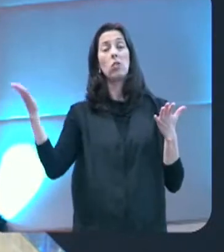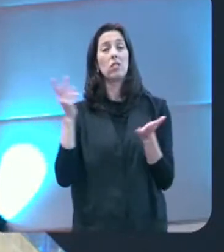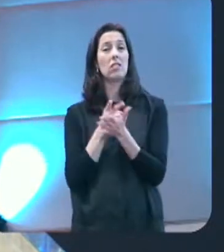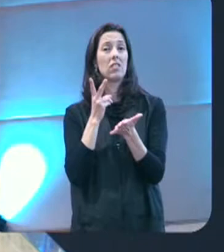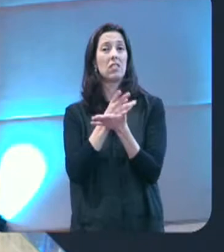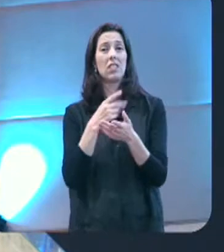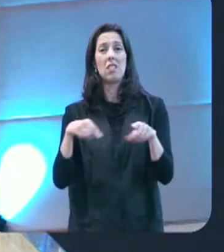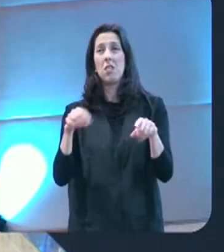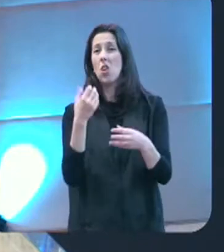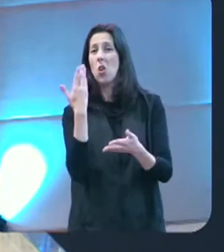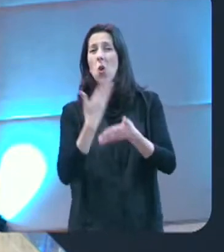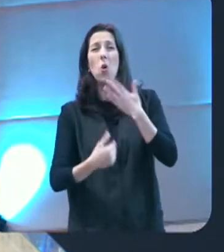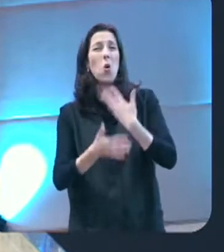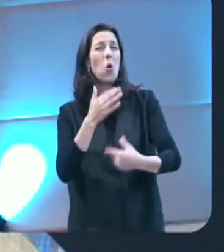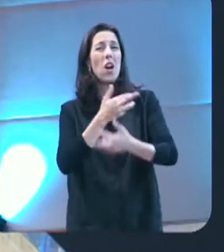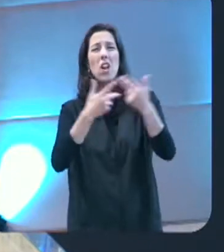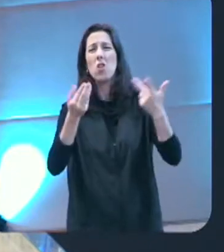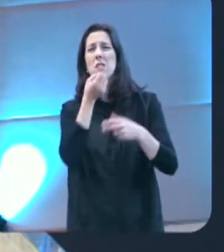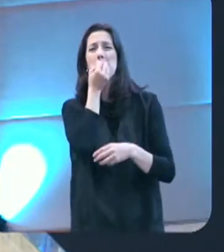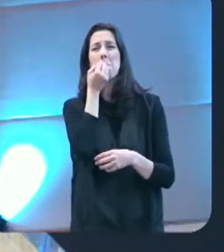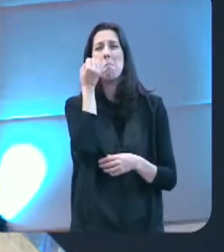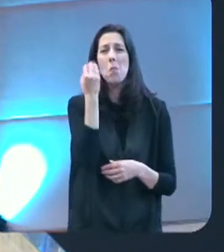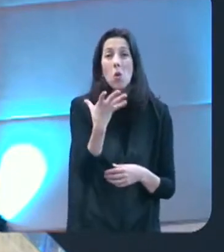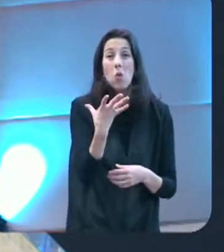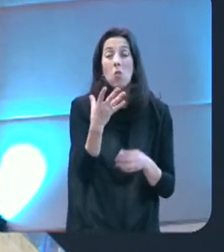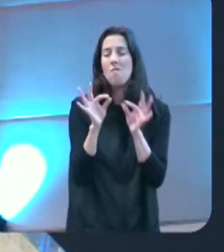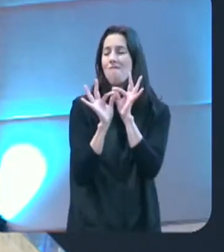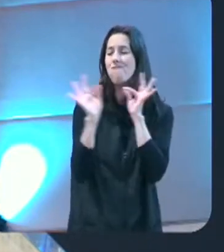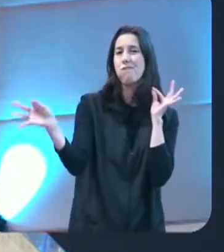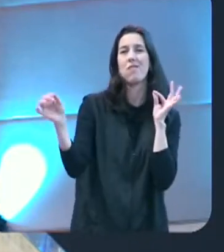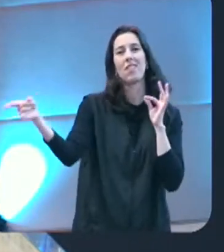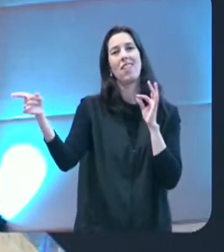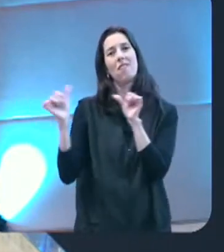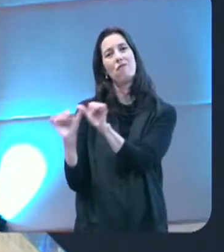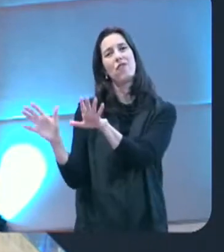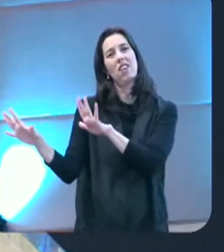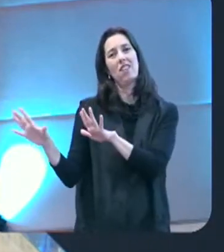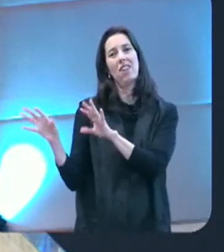qualquer coisa boa em que ele pudesse usufruir e ter satisfação.